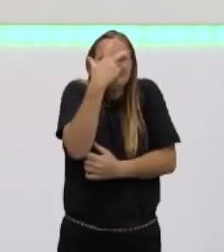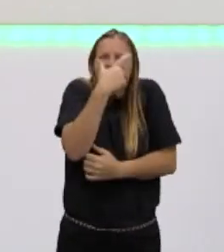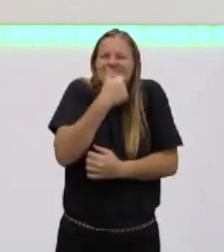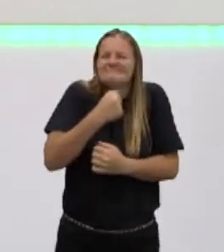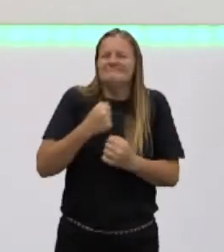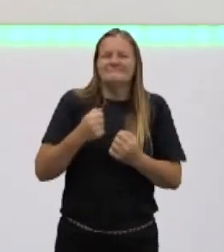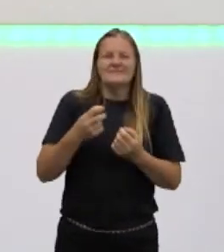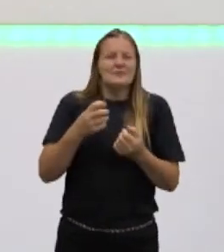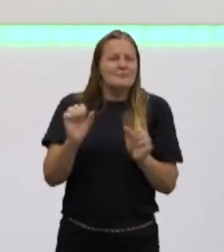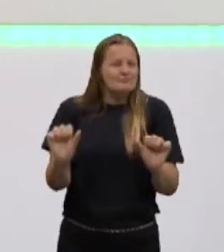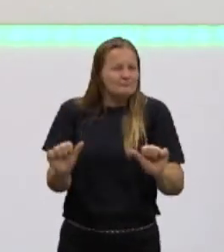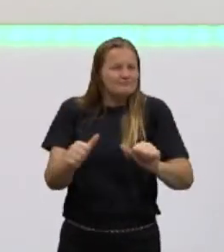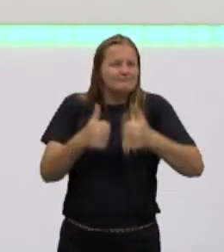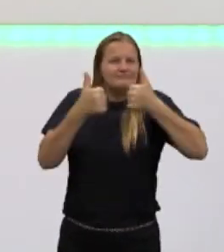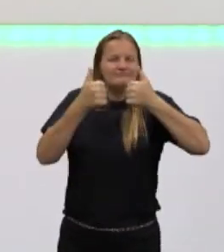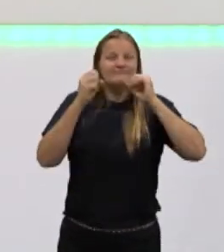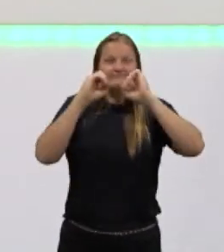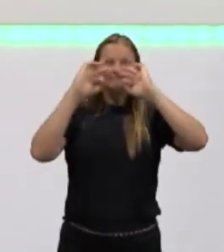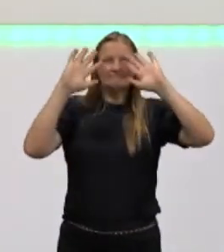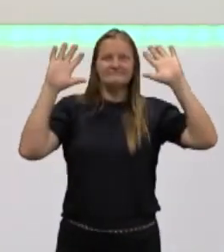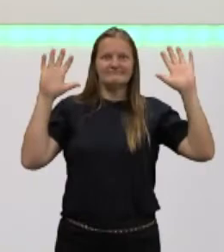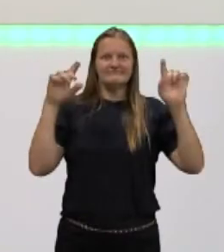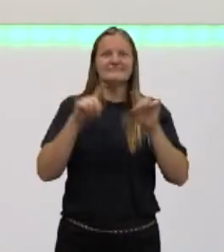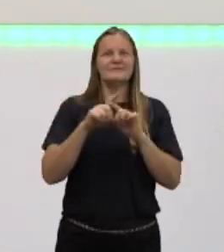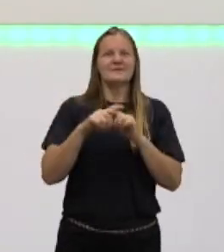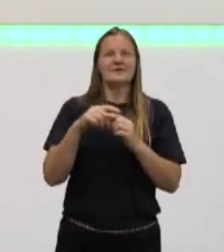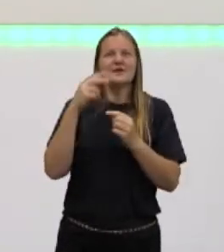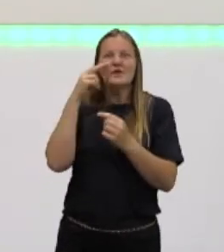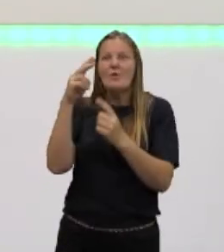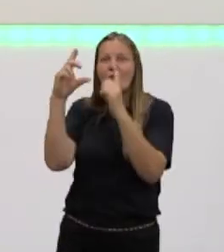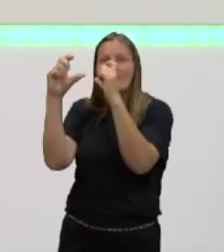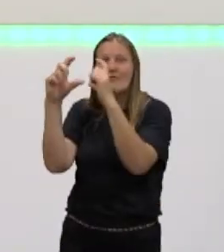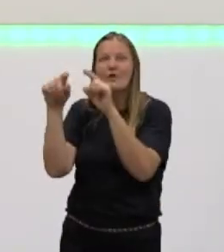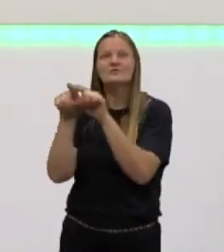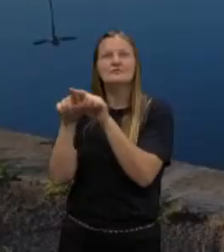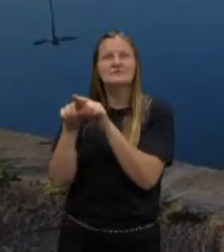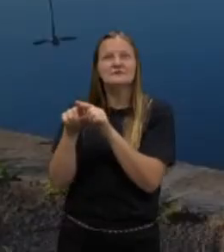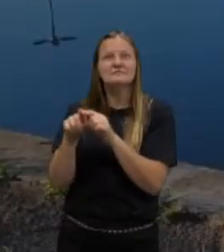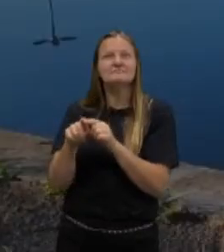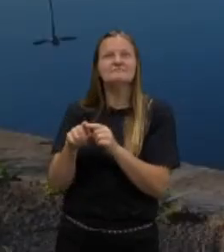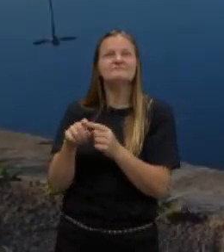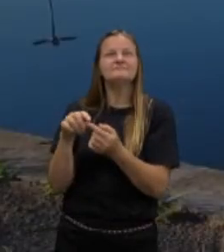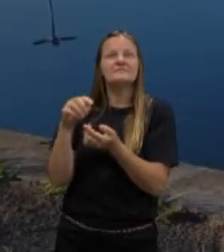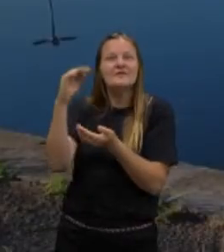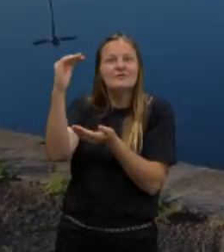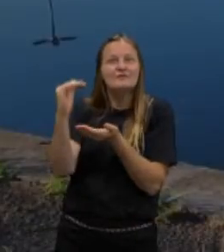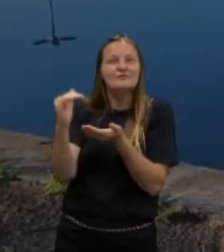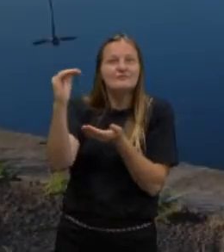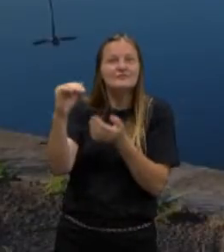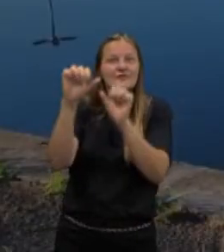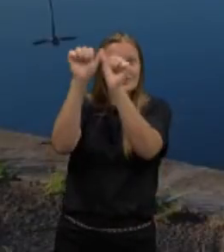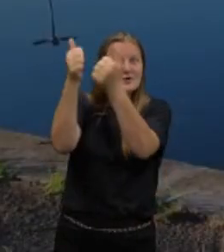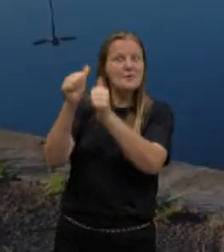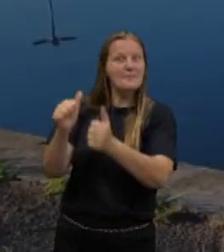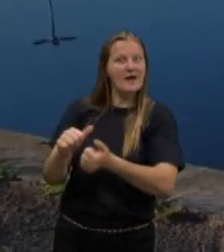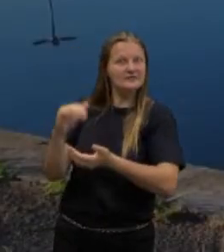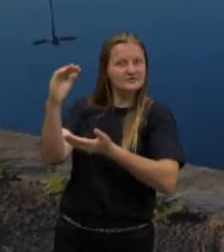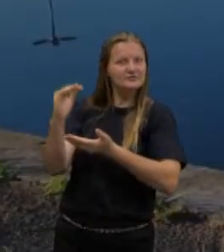compreender. Lá, quando a gente vê, eu vou voltar a imagem aqui, essa simetria na imagem, né? Quando a gente